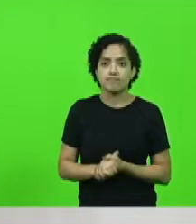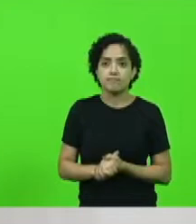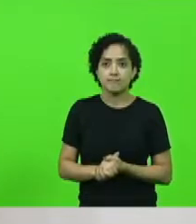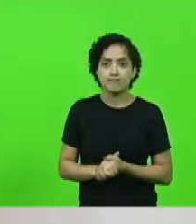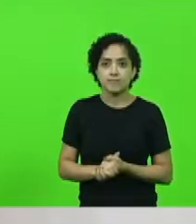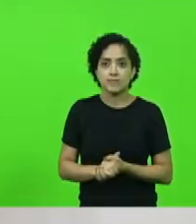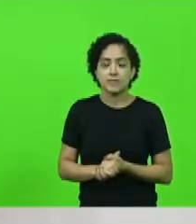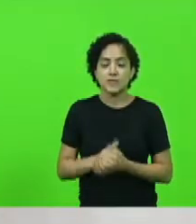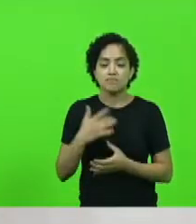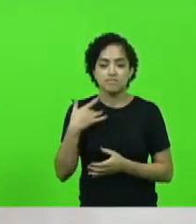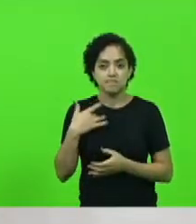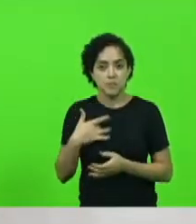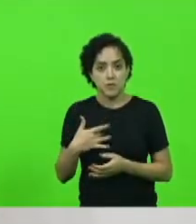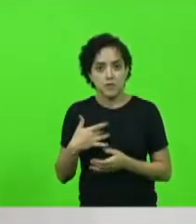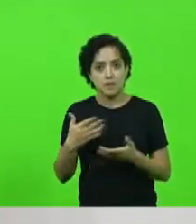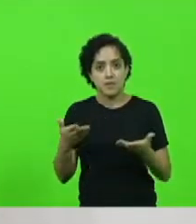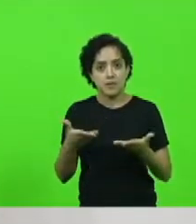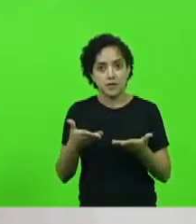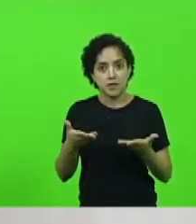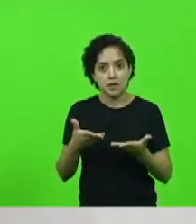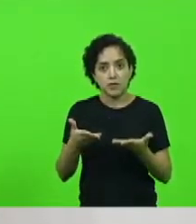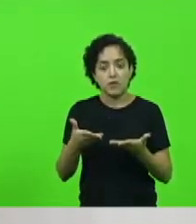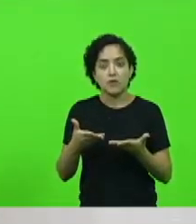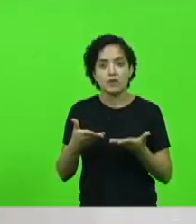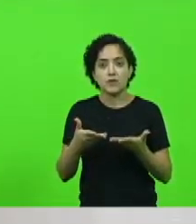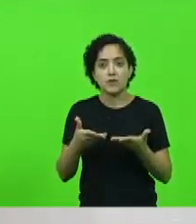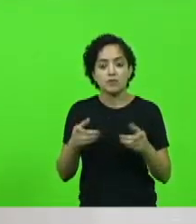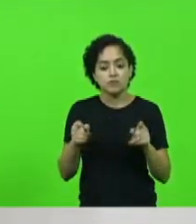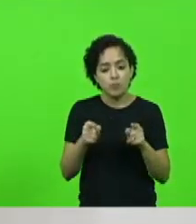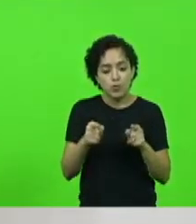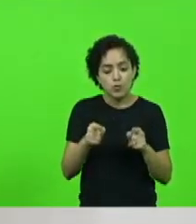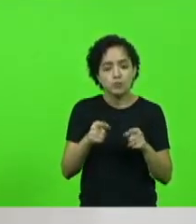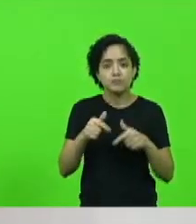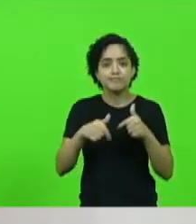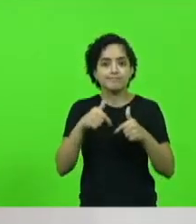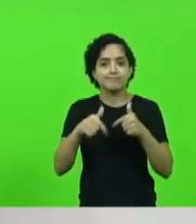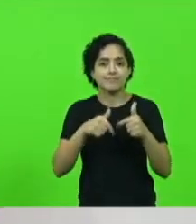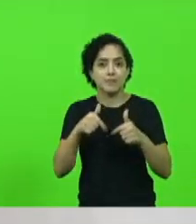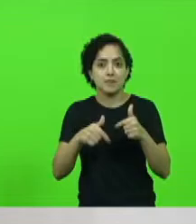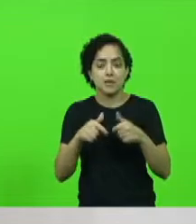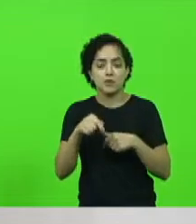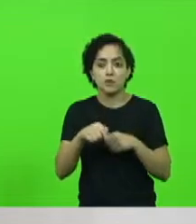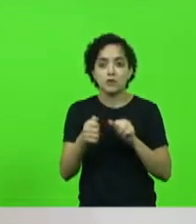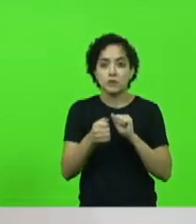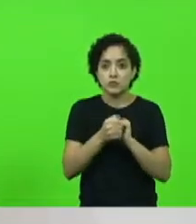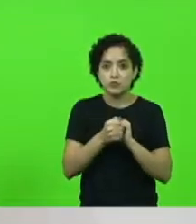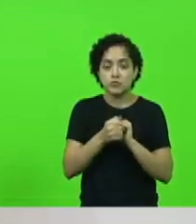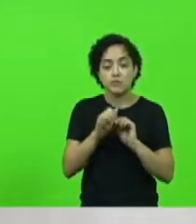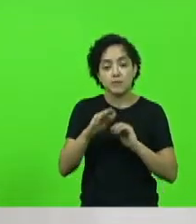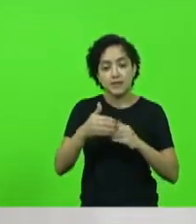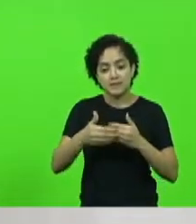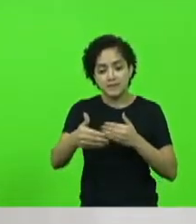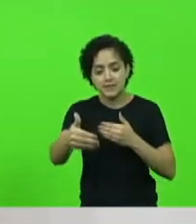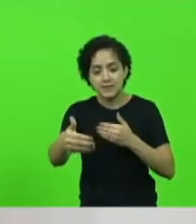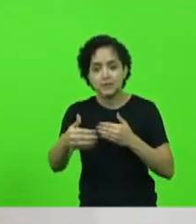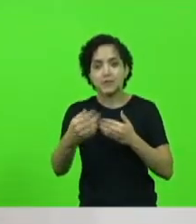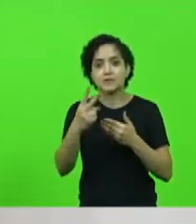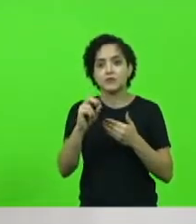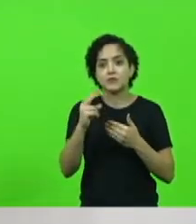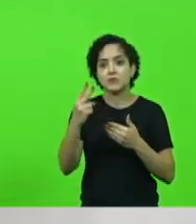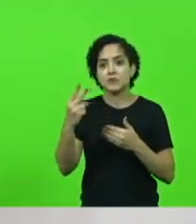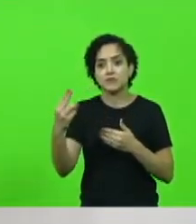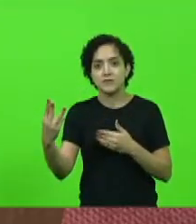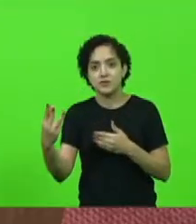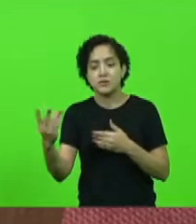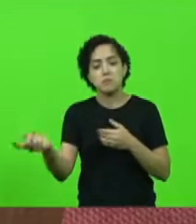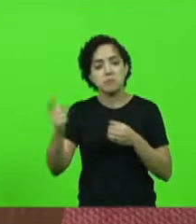pena que o amigo momentaneamente deixa. Esperamos que em 2023 esteja aqui de